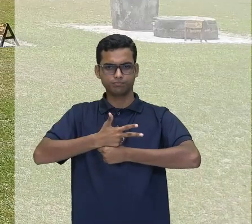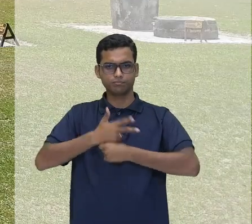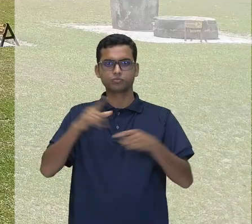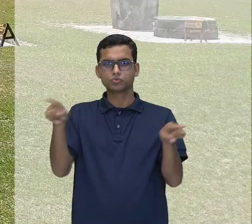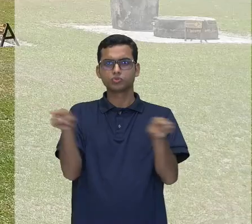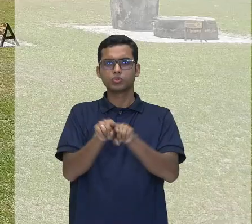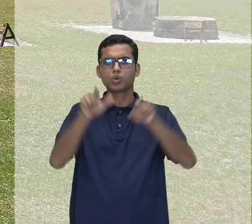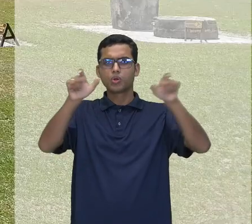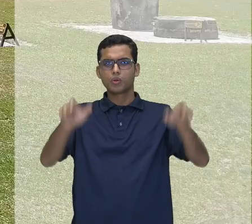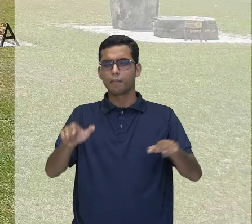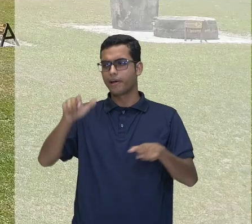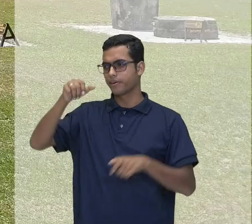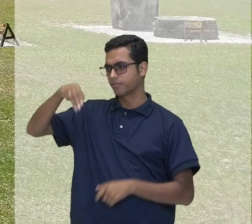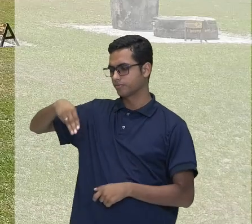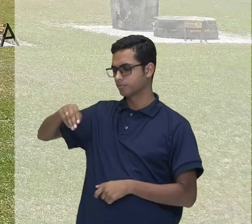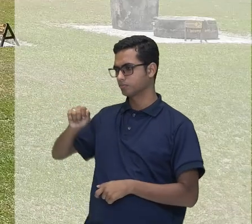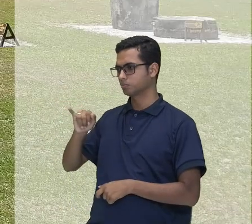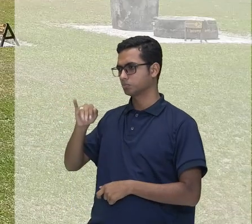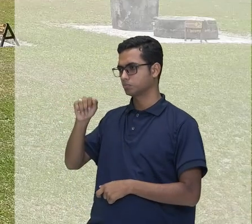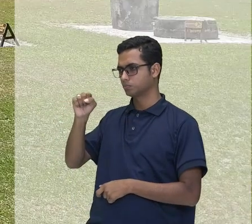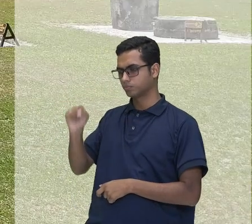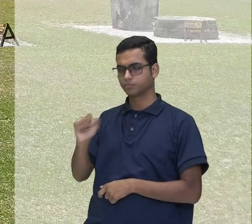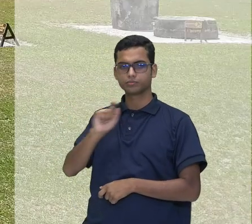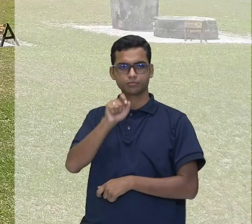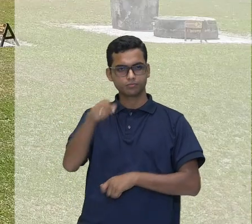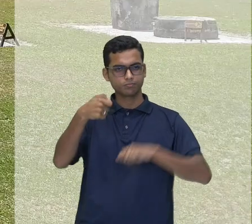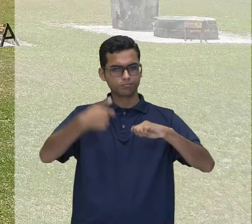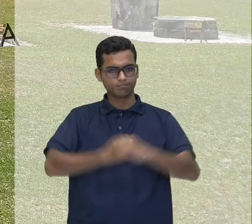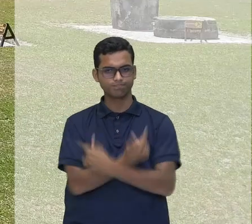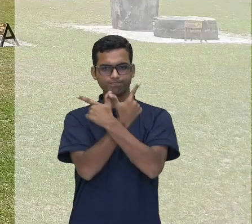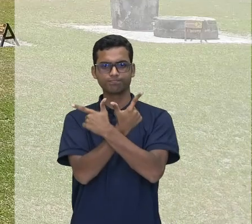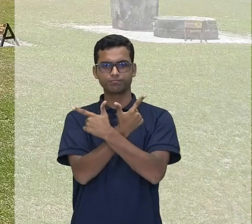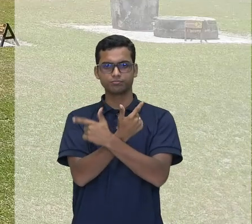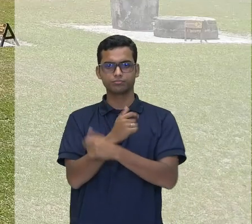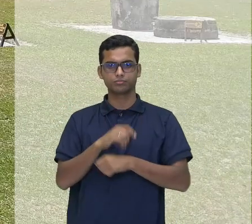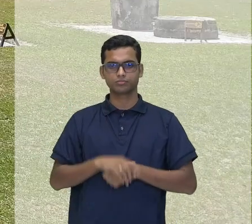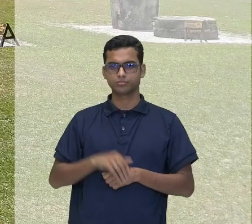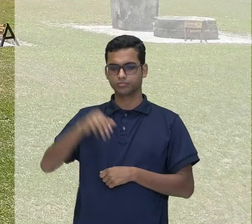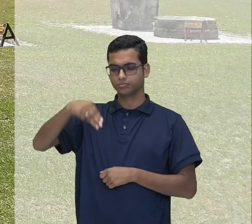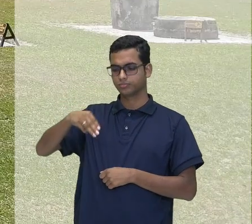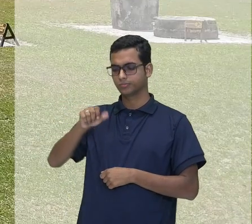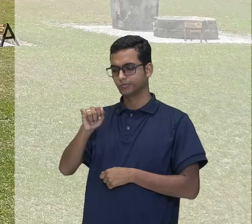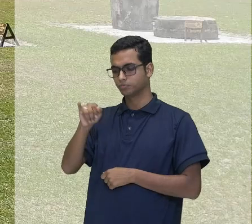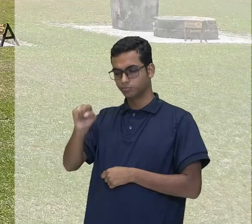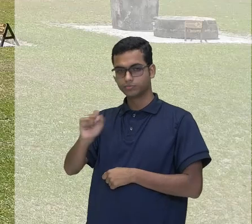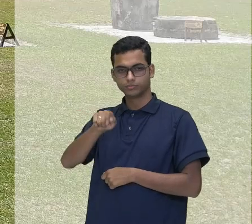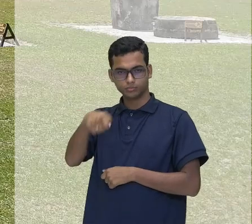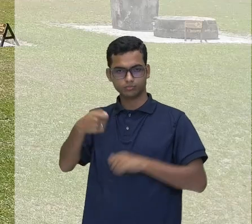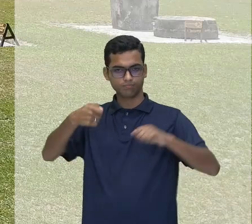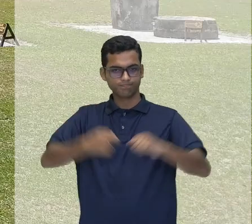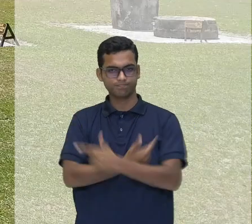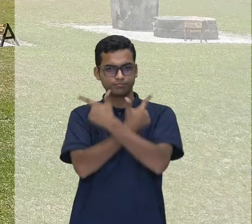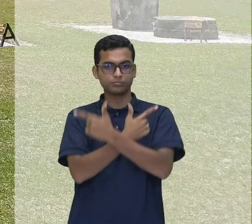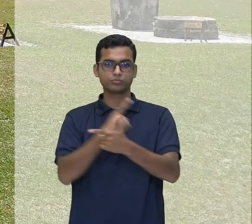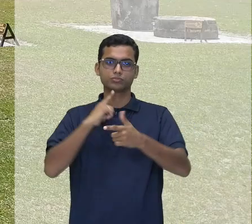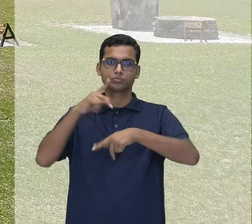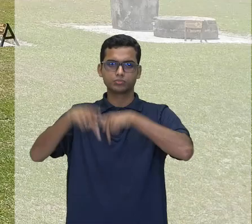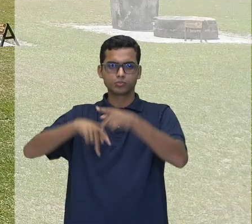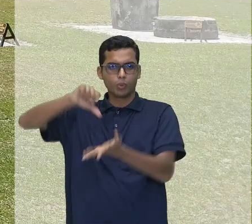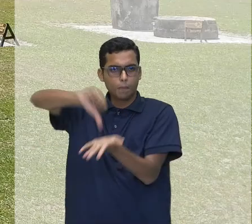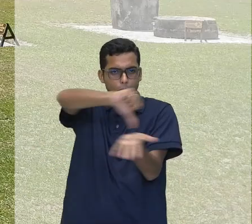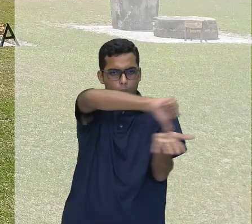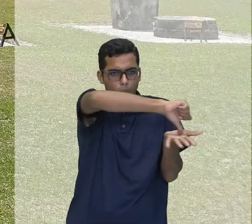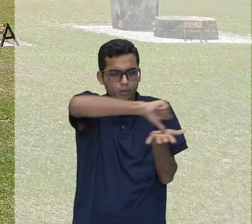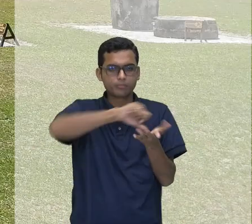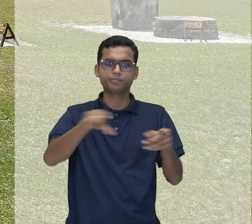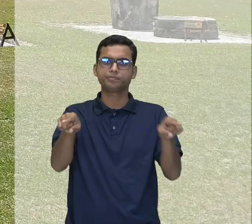maias? Guatemala, Honduras e Península de Yucatán, no México. Eles eram organizados em